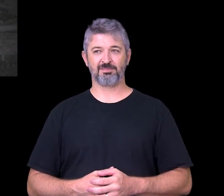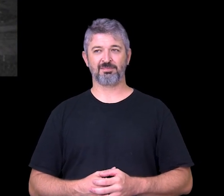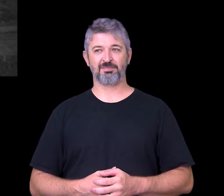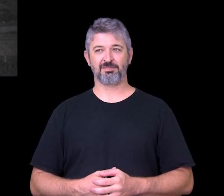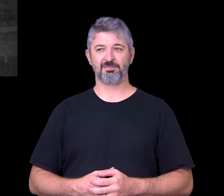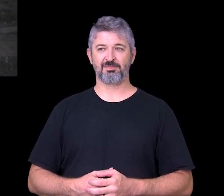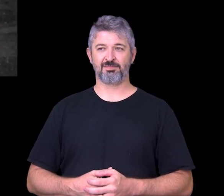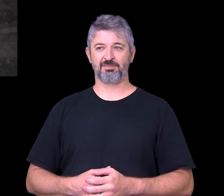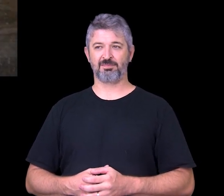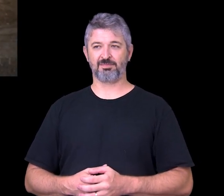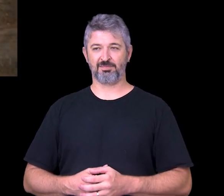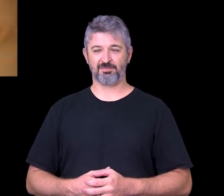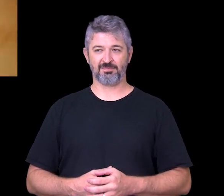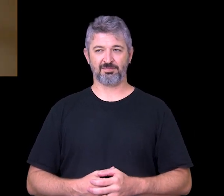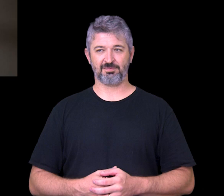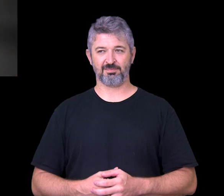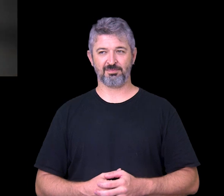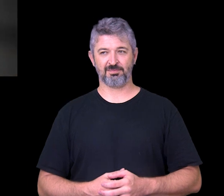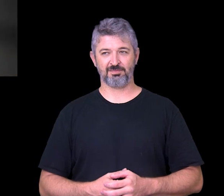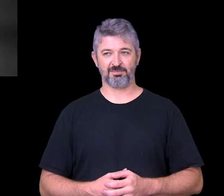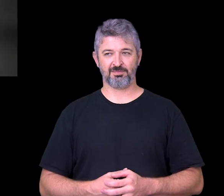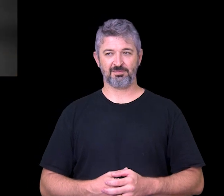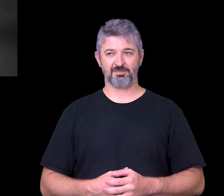Ao redor das obras, o cerrado.